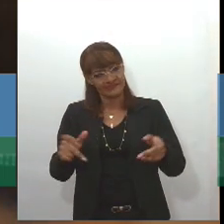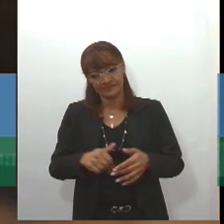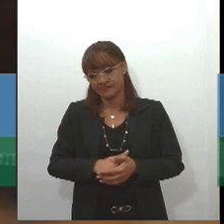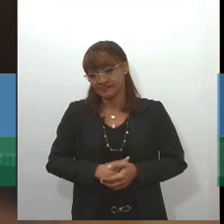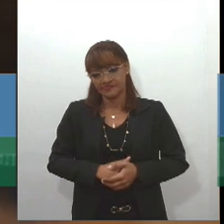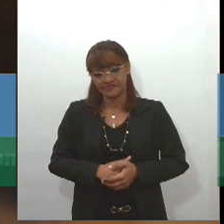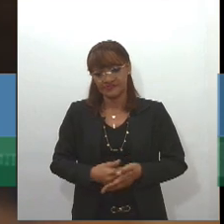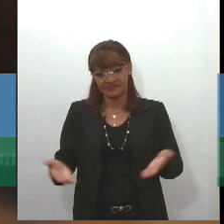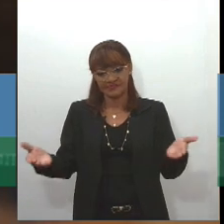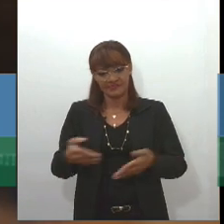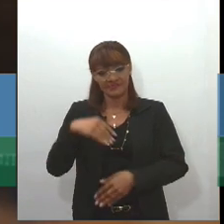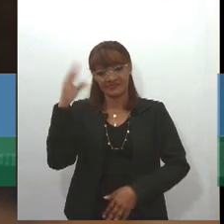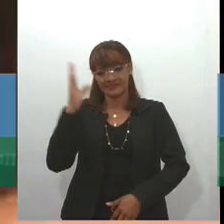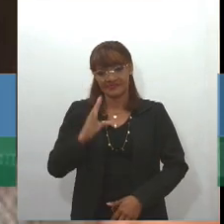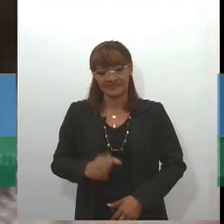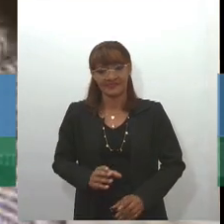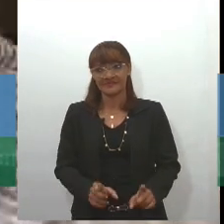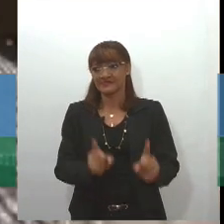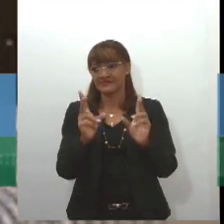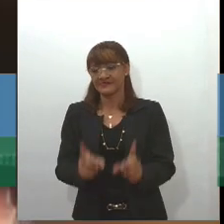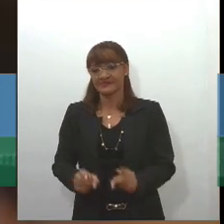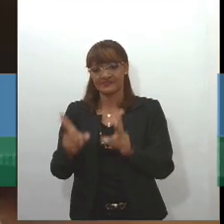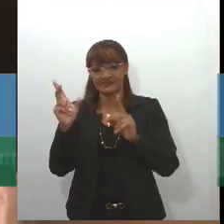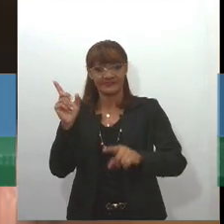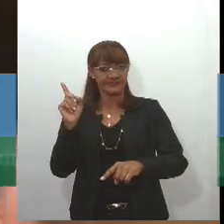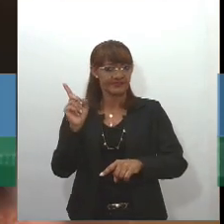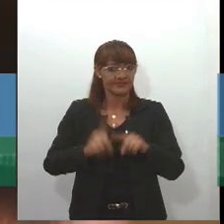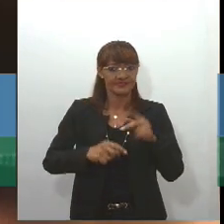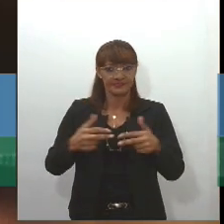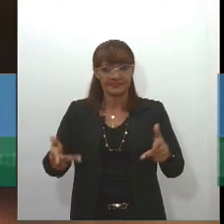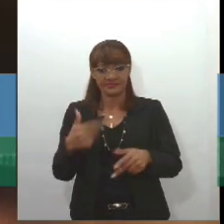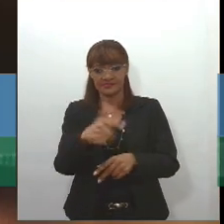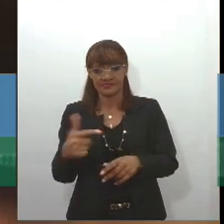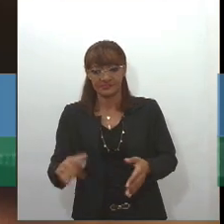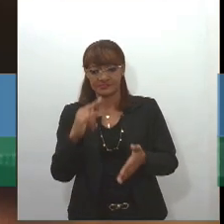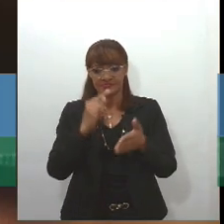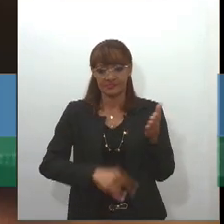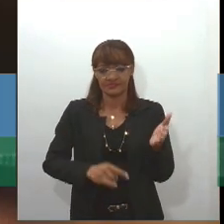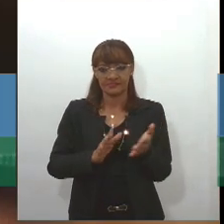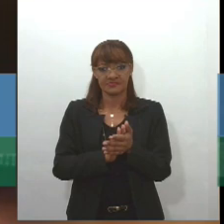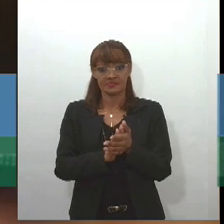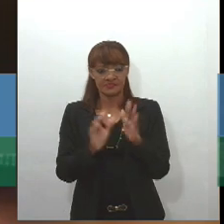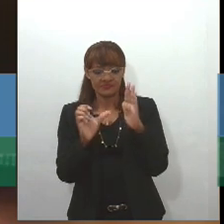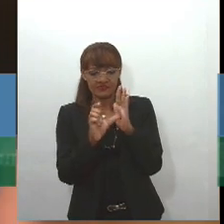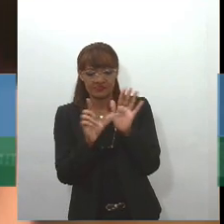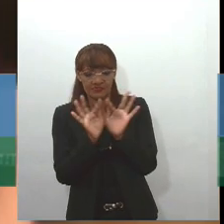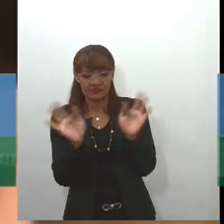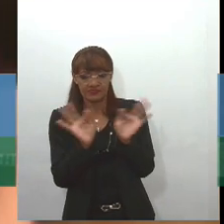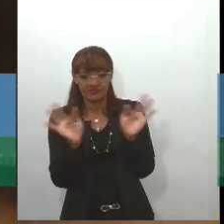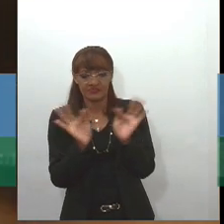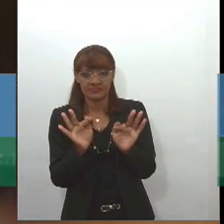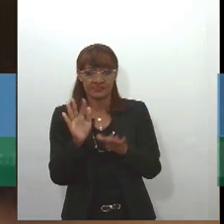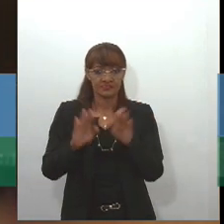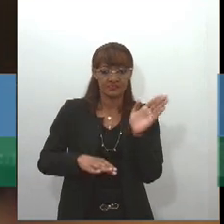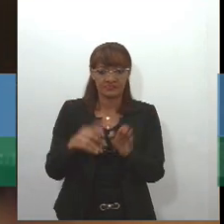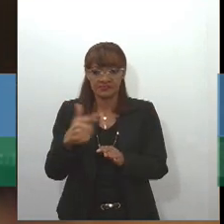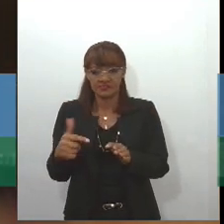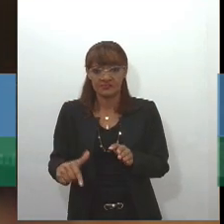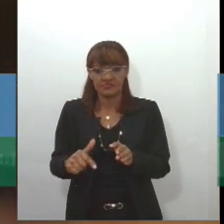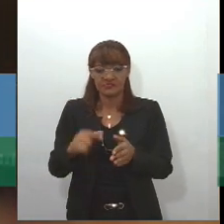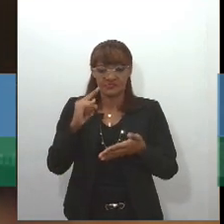sem nota é venda num Armazém num num numa pequena loja que às vezes nem nota fiscal dá então é muito